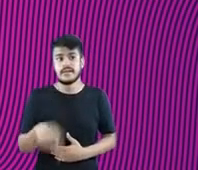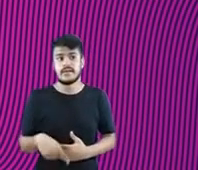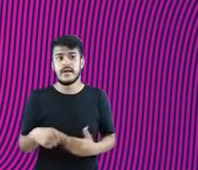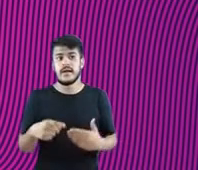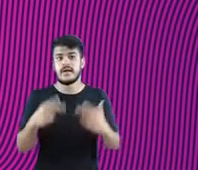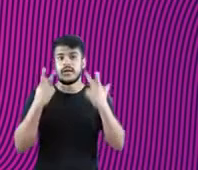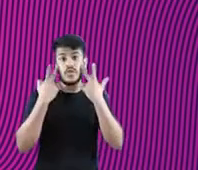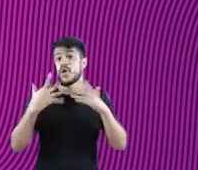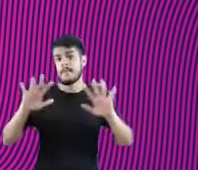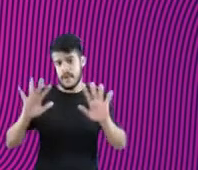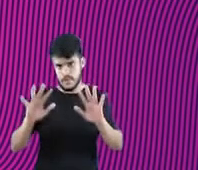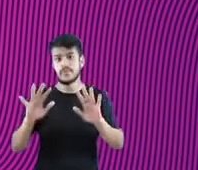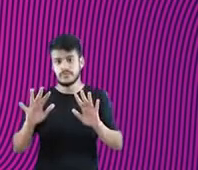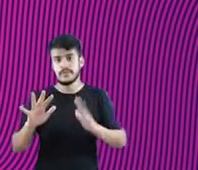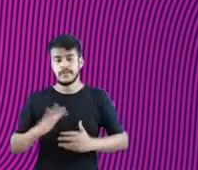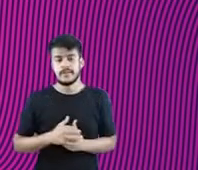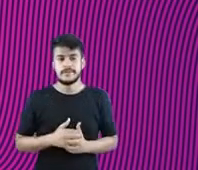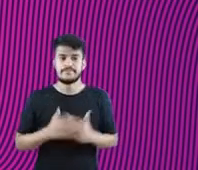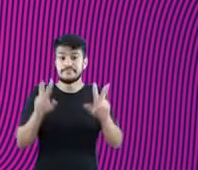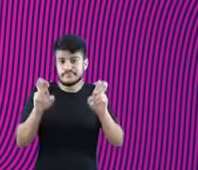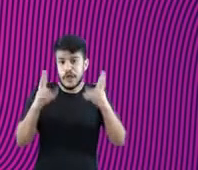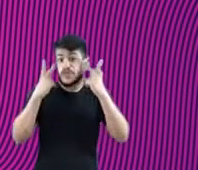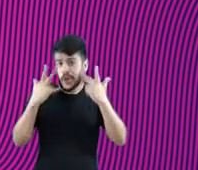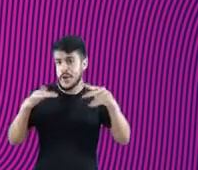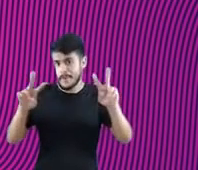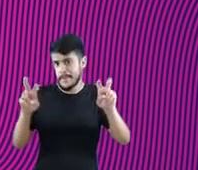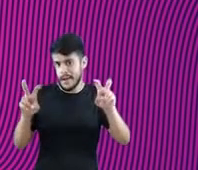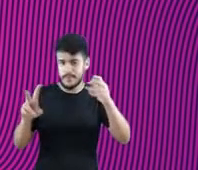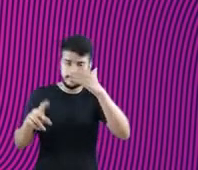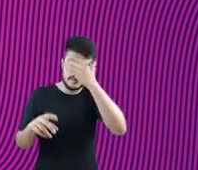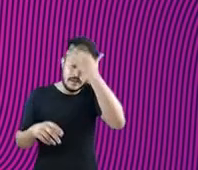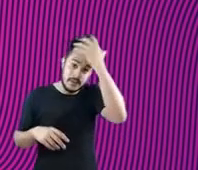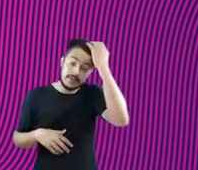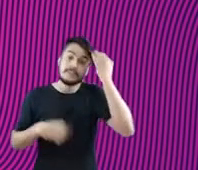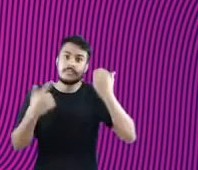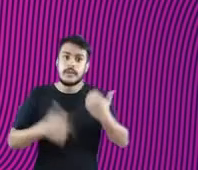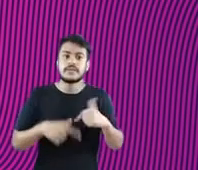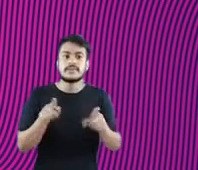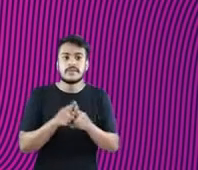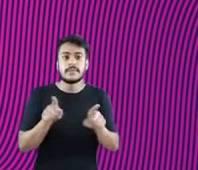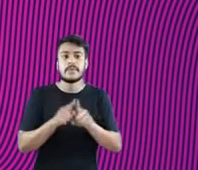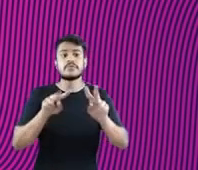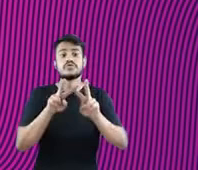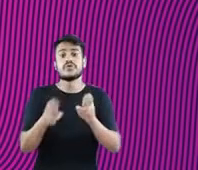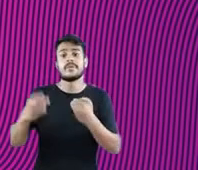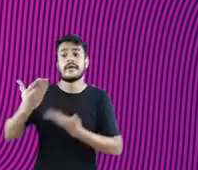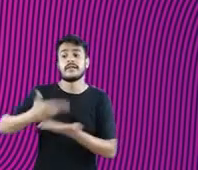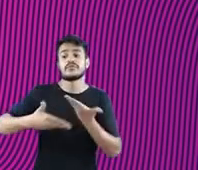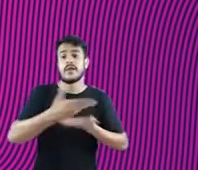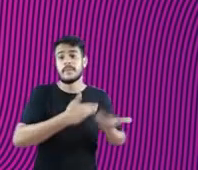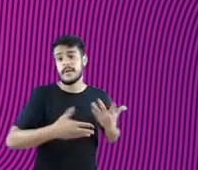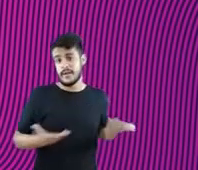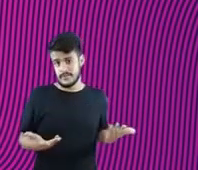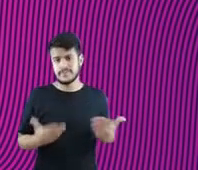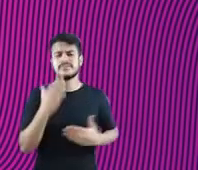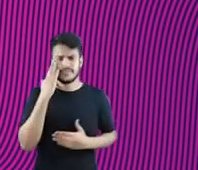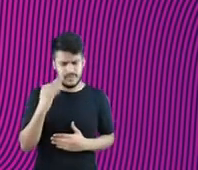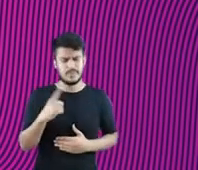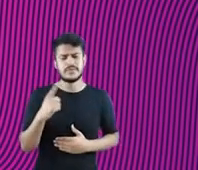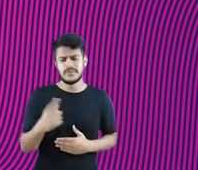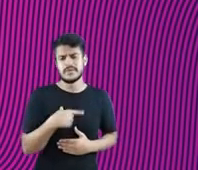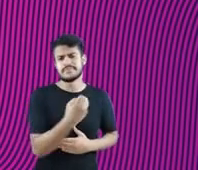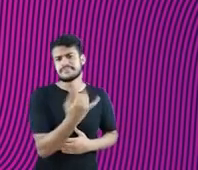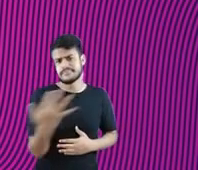normal, né? Entre aspas, né? Sem falar as questões de relacionamento, a gente vê com muita frequência, eu acho